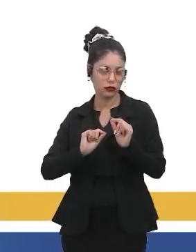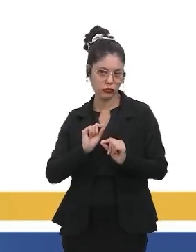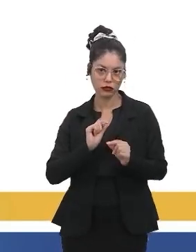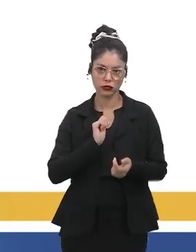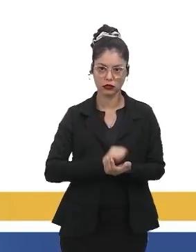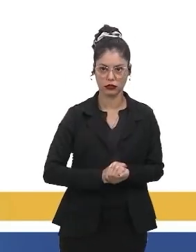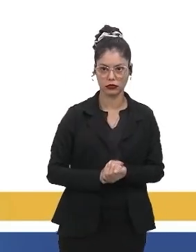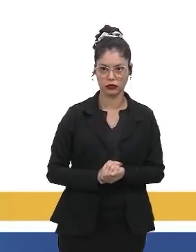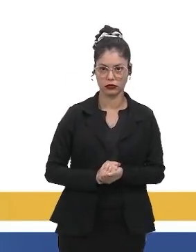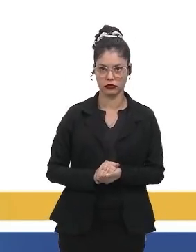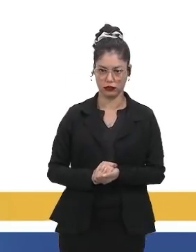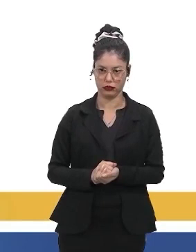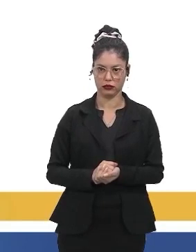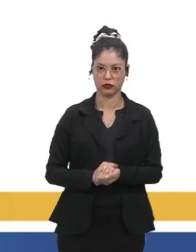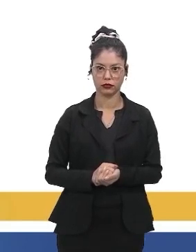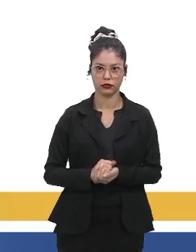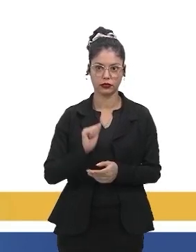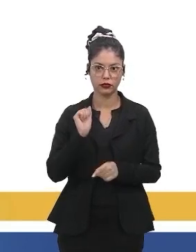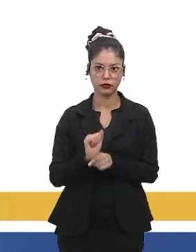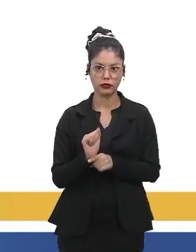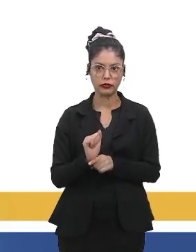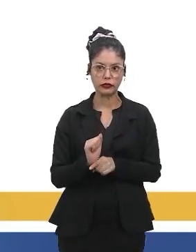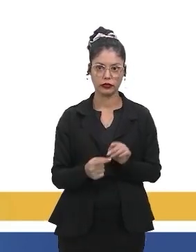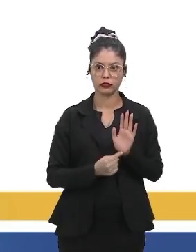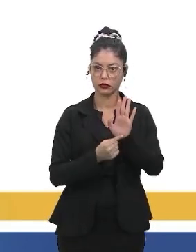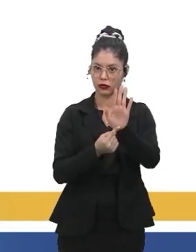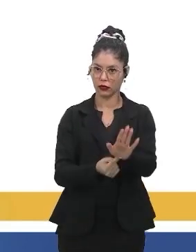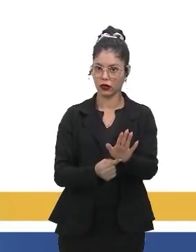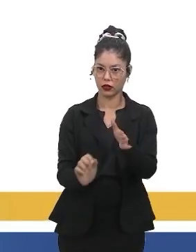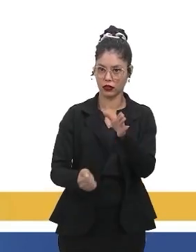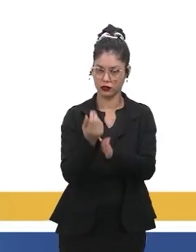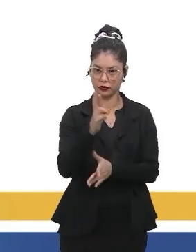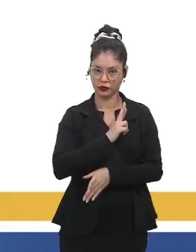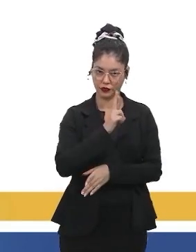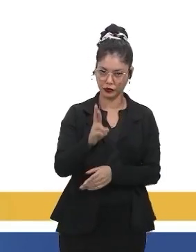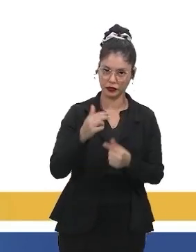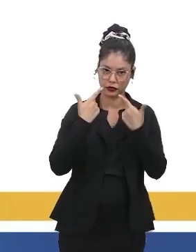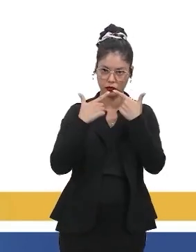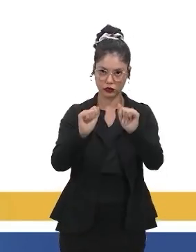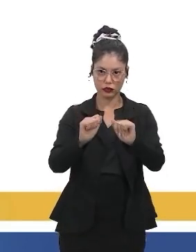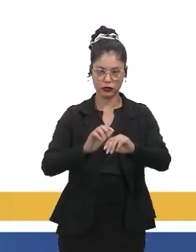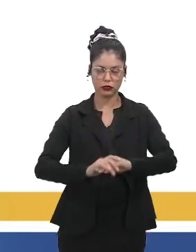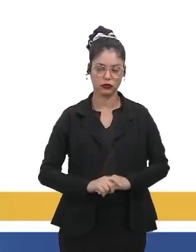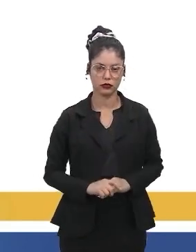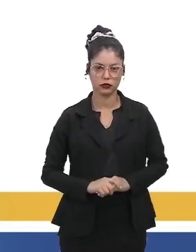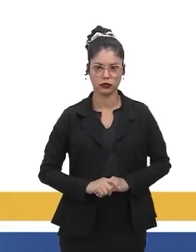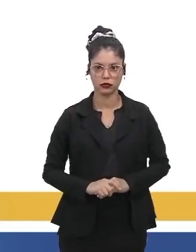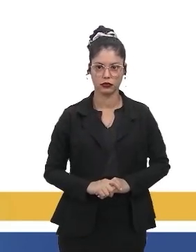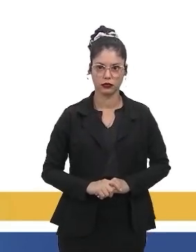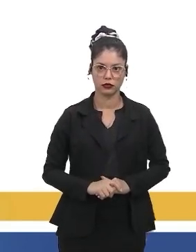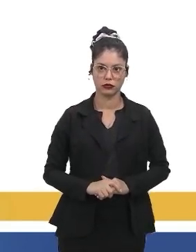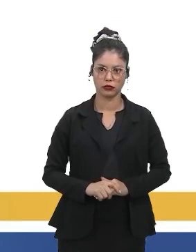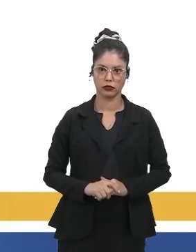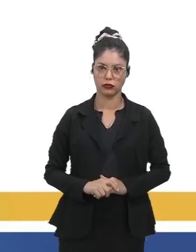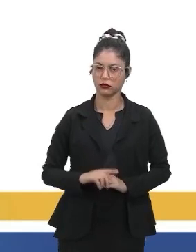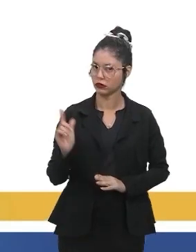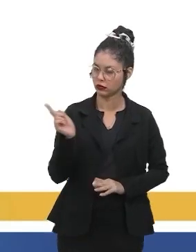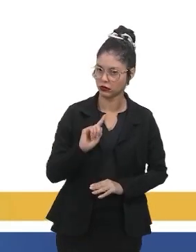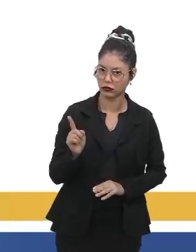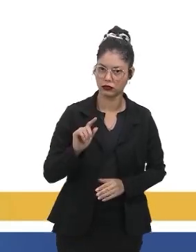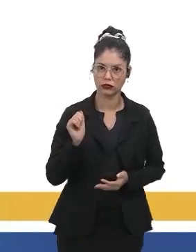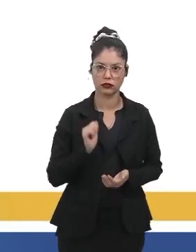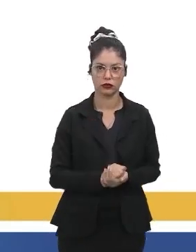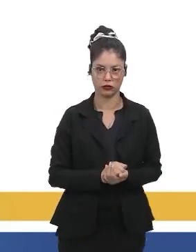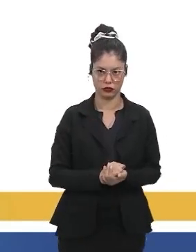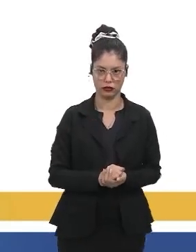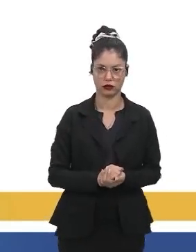poder foi a. Revelar a origem religiosa da linguagem? Não, né?